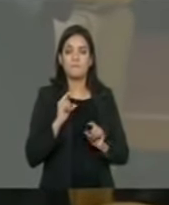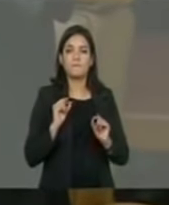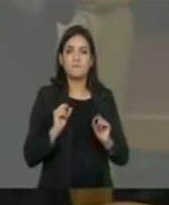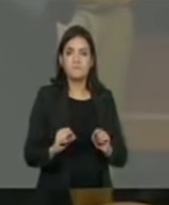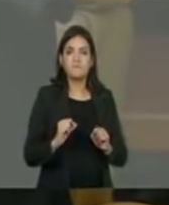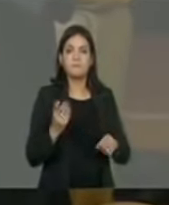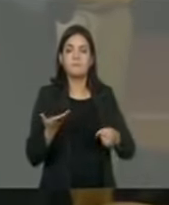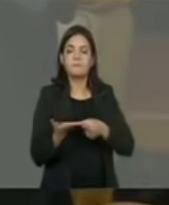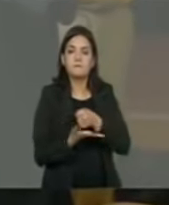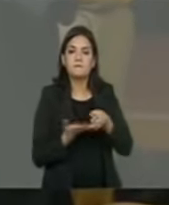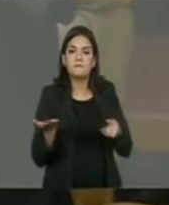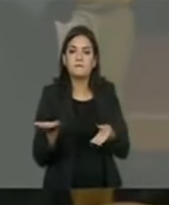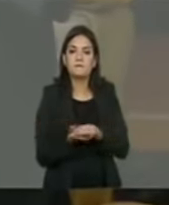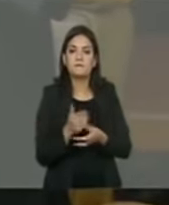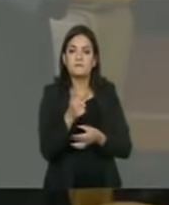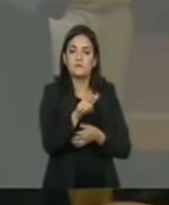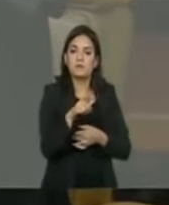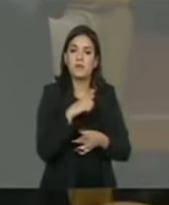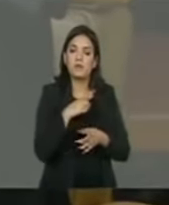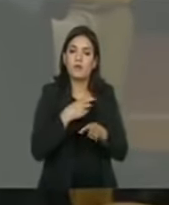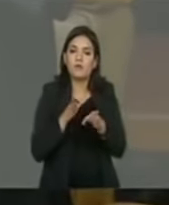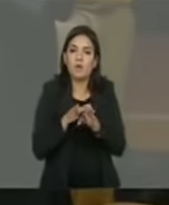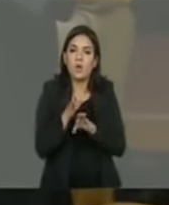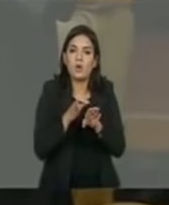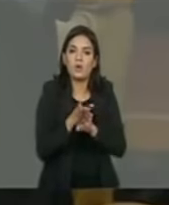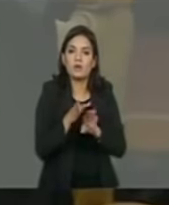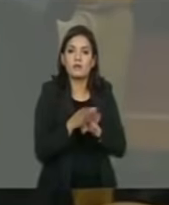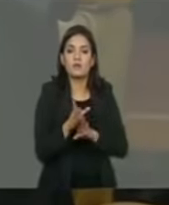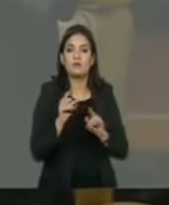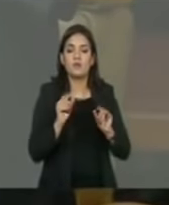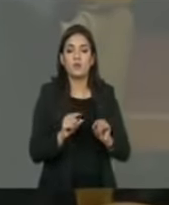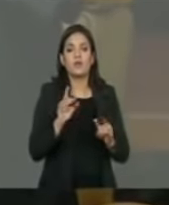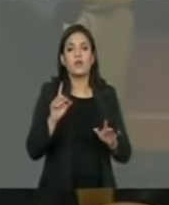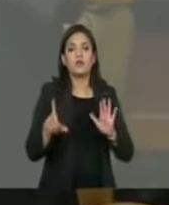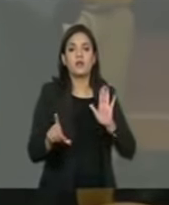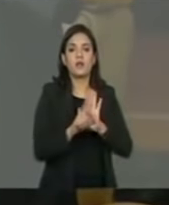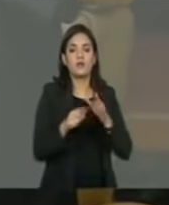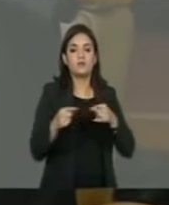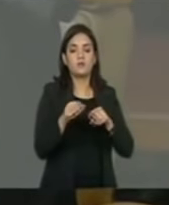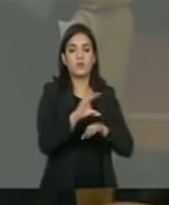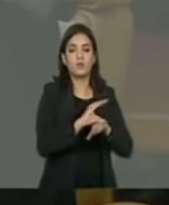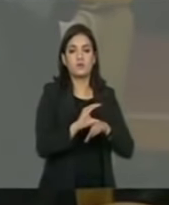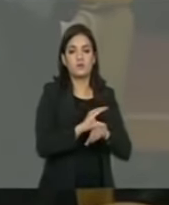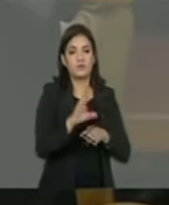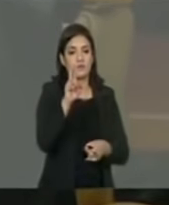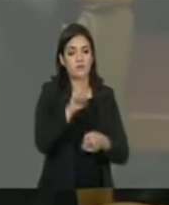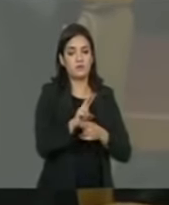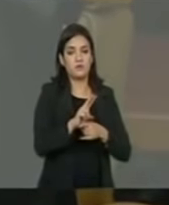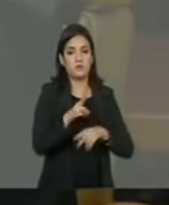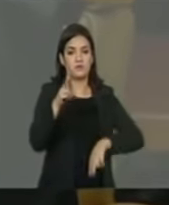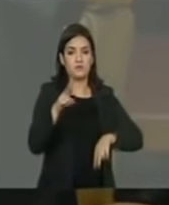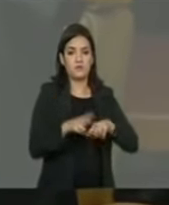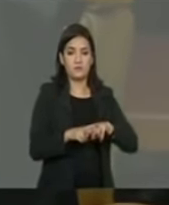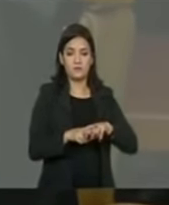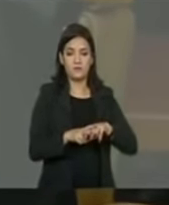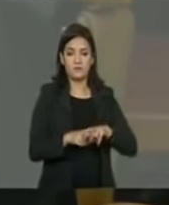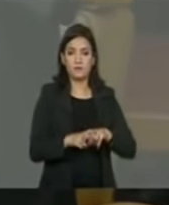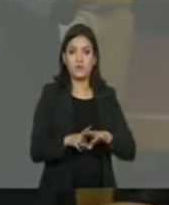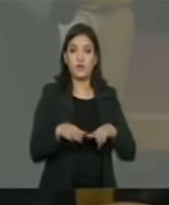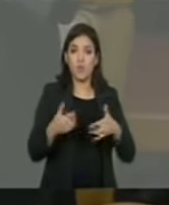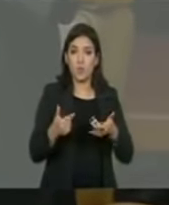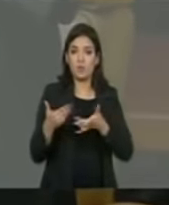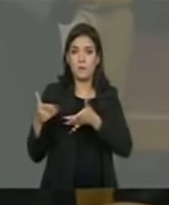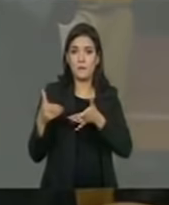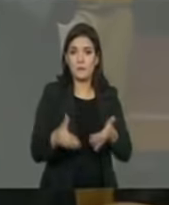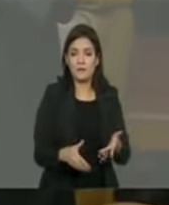veio afirmar orientação do sentido da legitimidade regional da execução provisória da pena ao participar dos julgamentos que